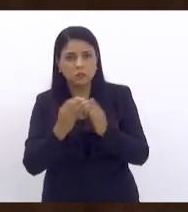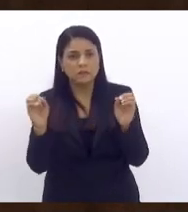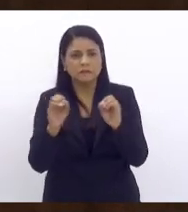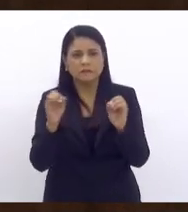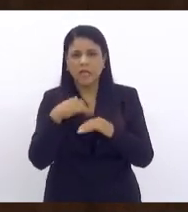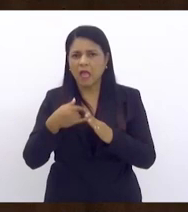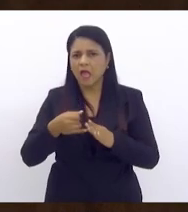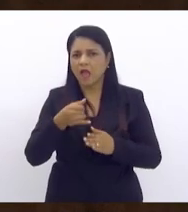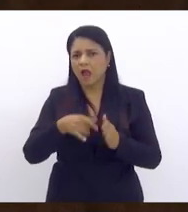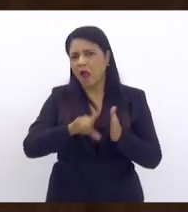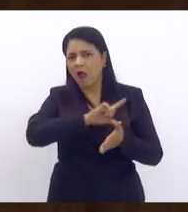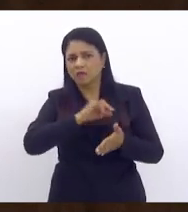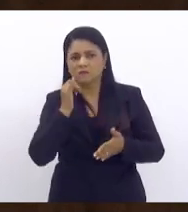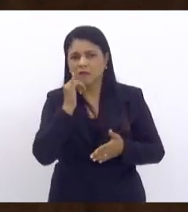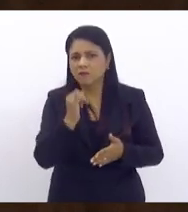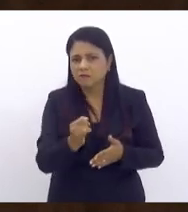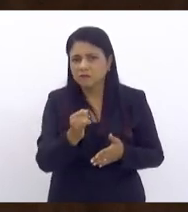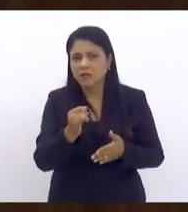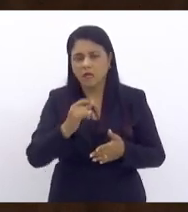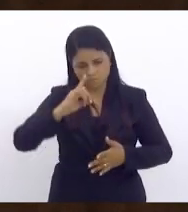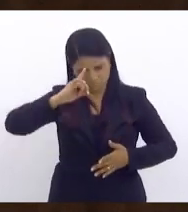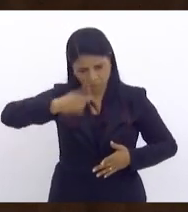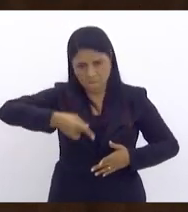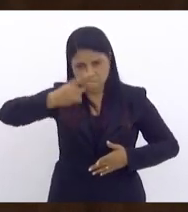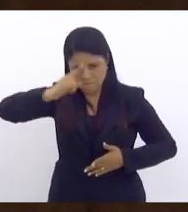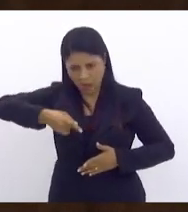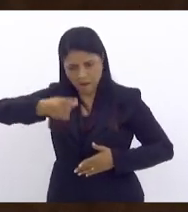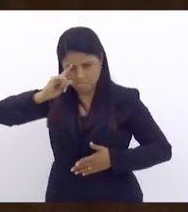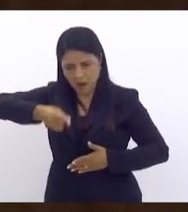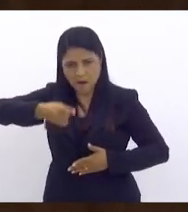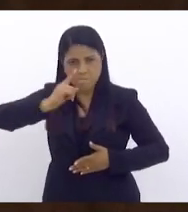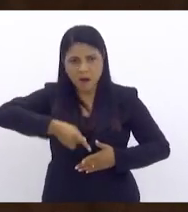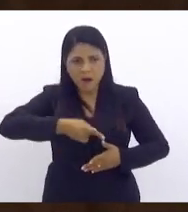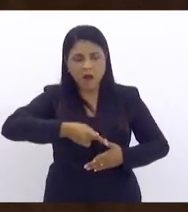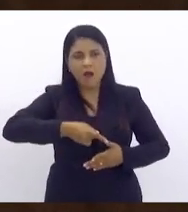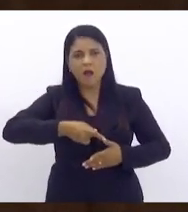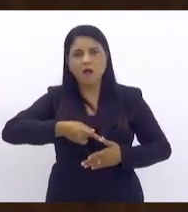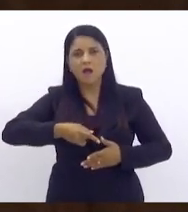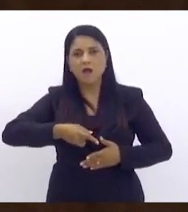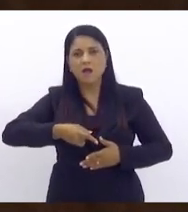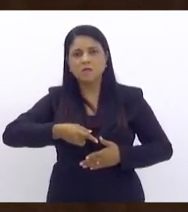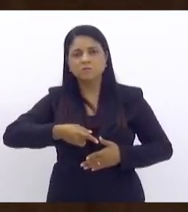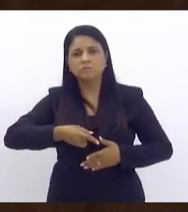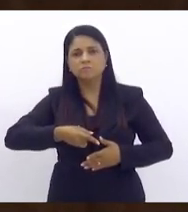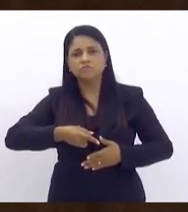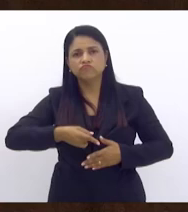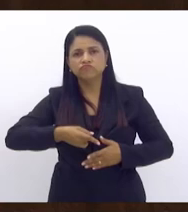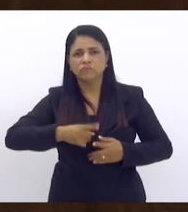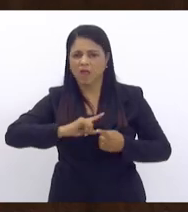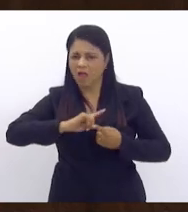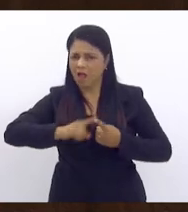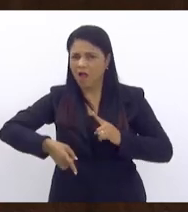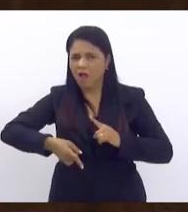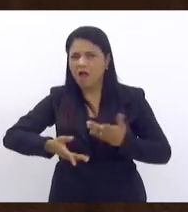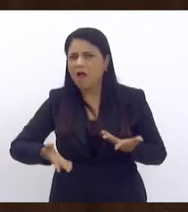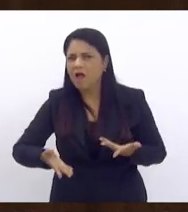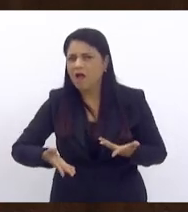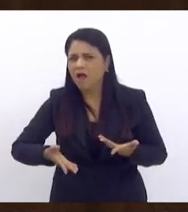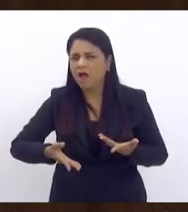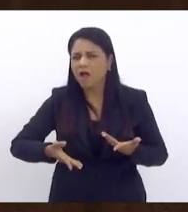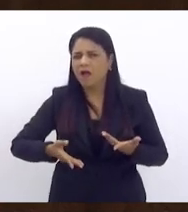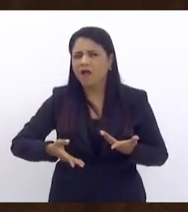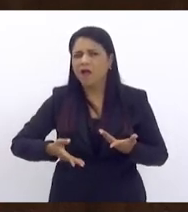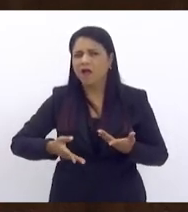prévio, exigindo de uma forma autoritária, fazendo uma abordagem extremamente arbitrária e